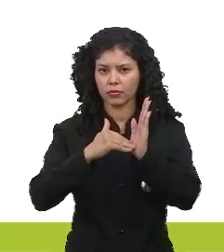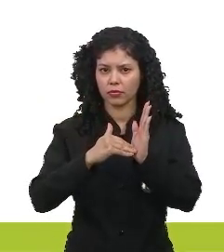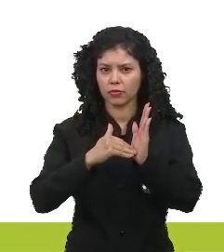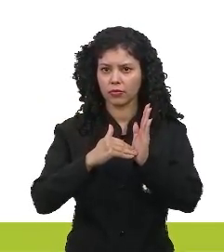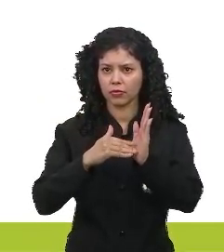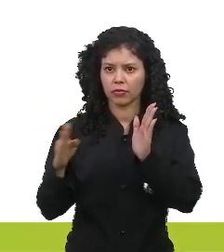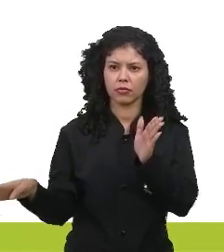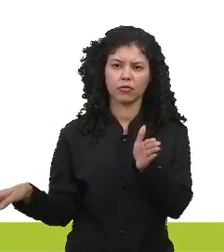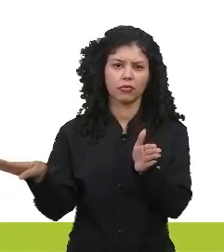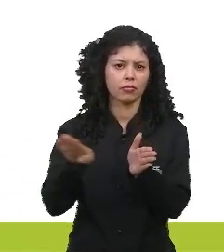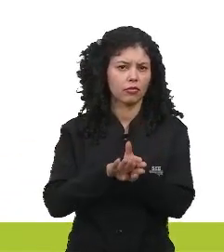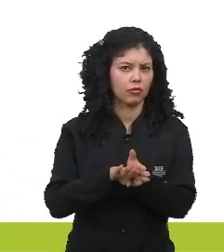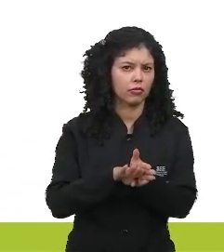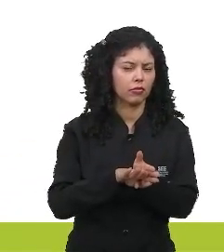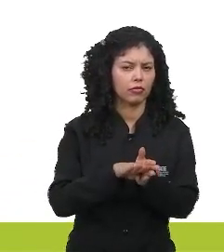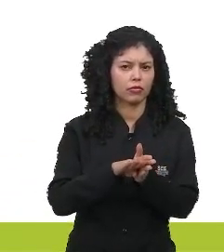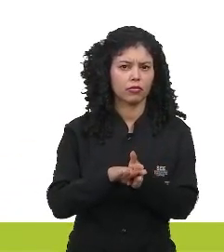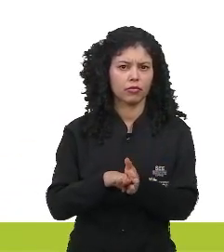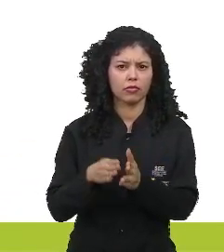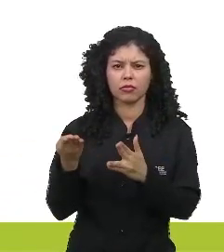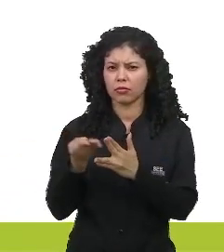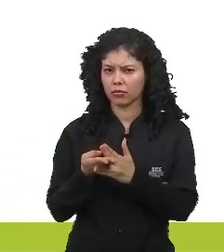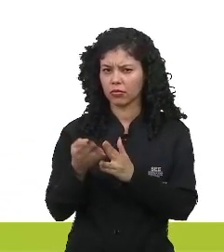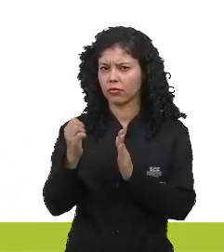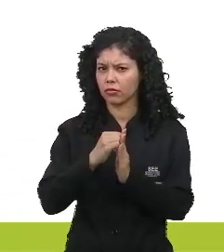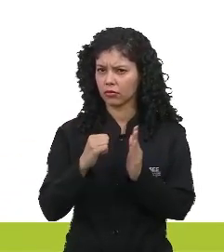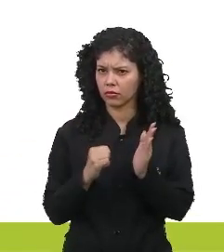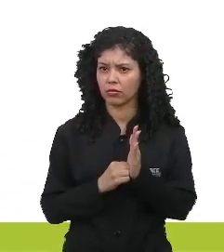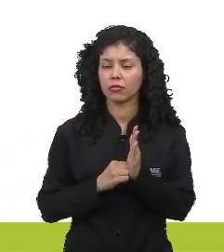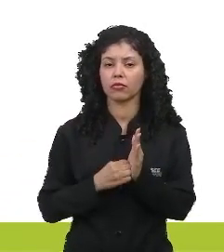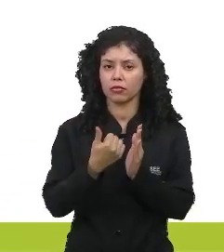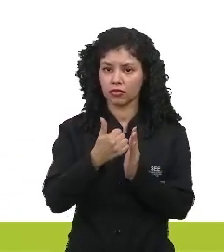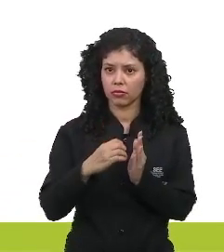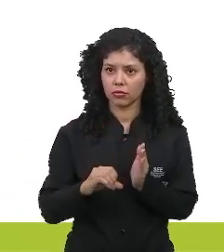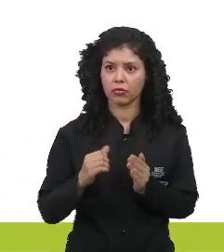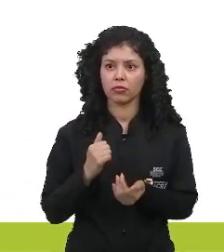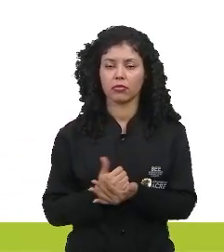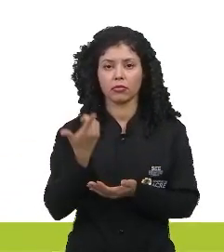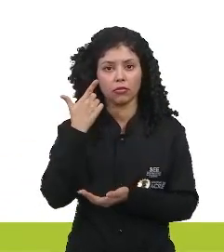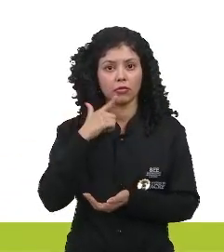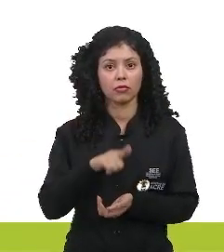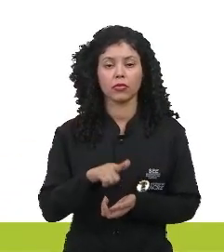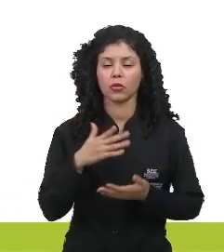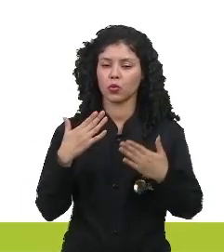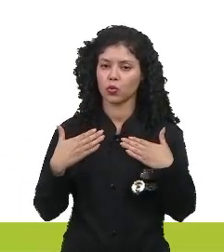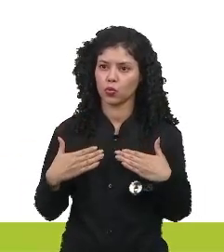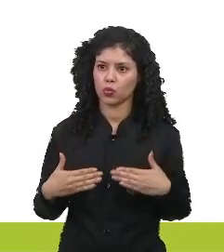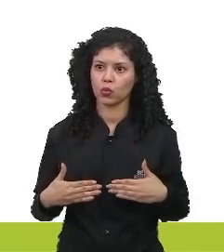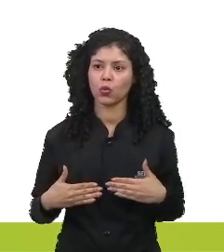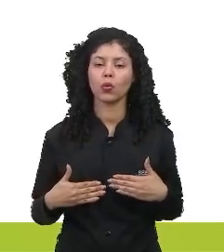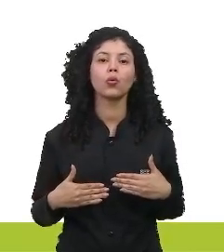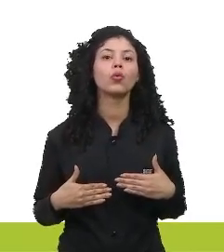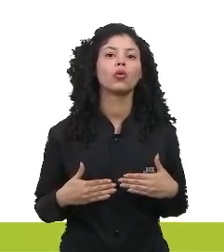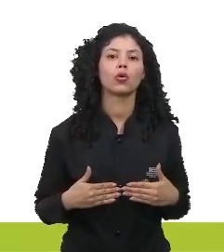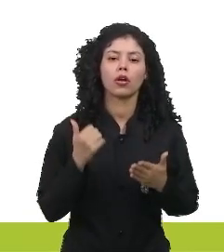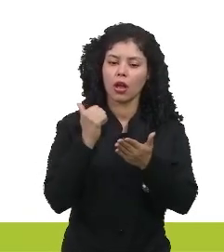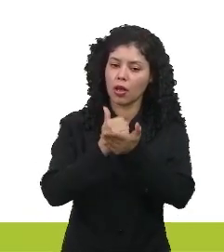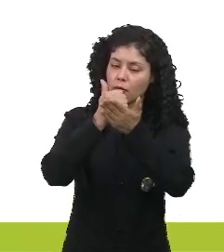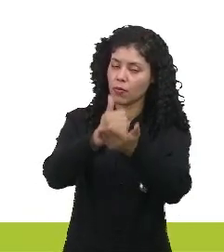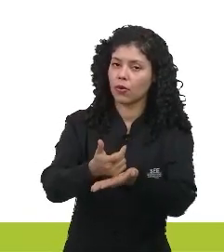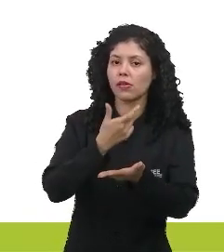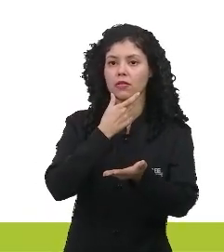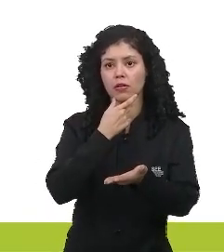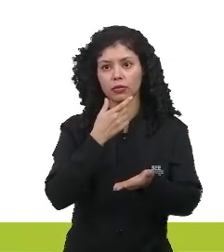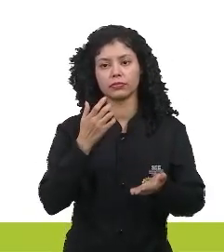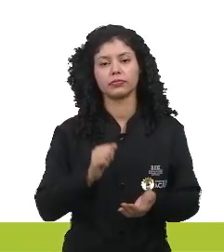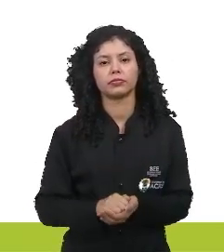perto da primeira metade do século XIX, a campanha abolicionista começou a ganhar corpo, começou a ganhar apoio